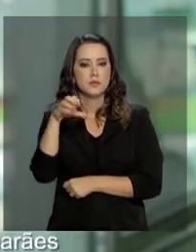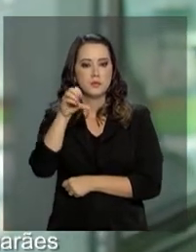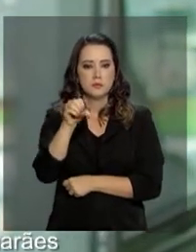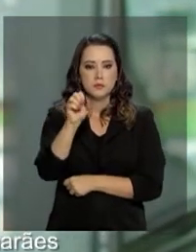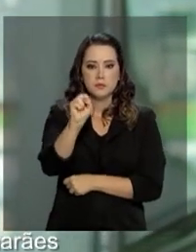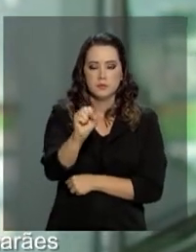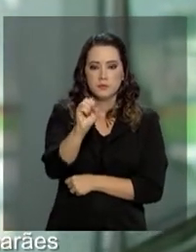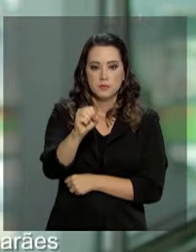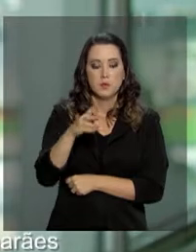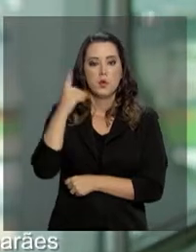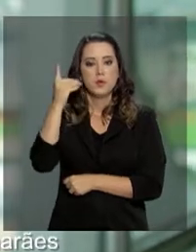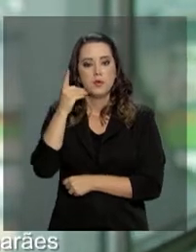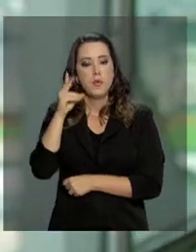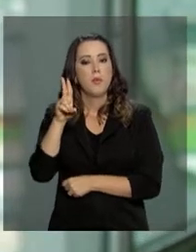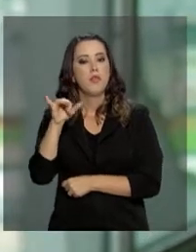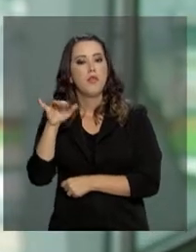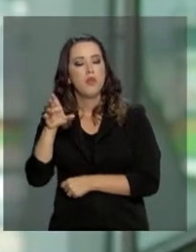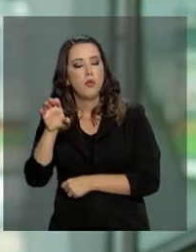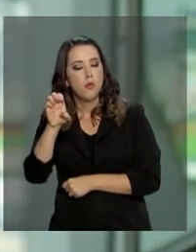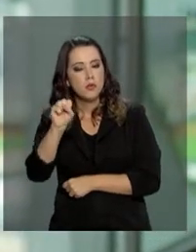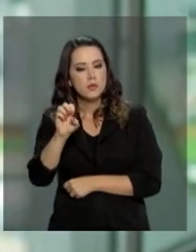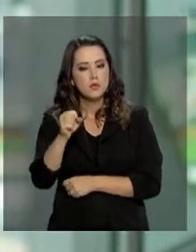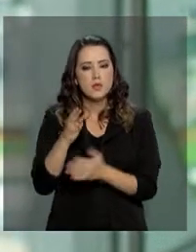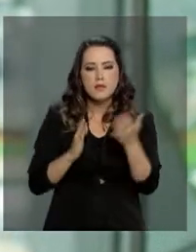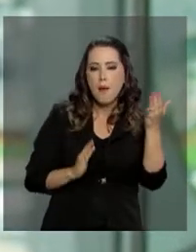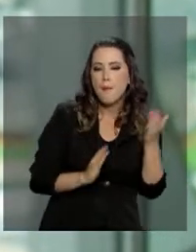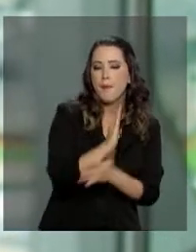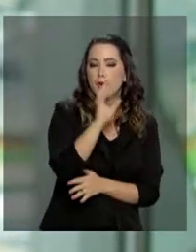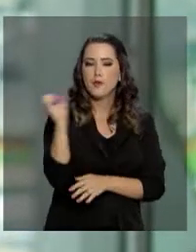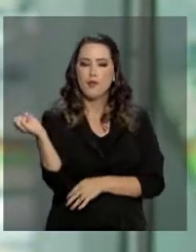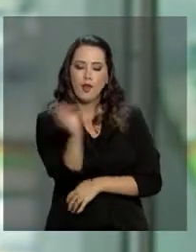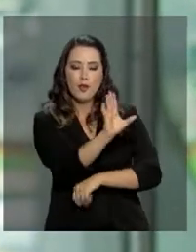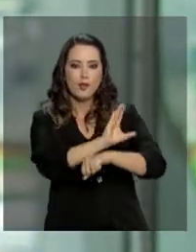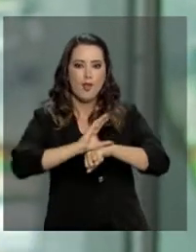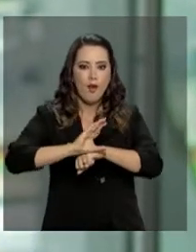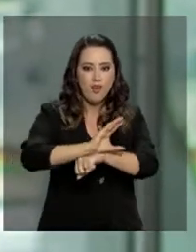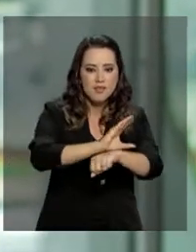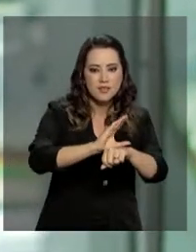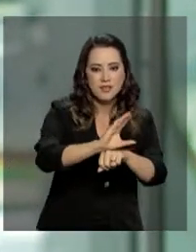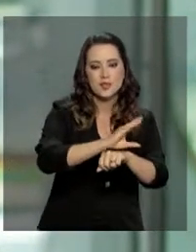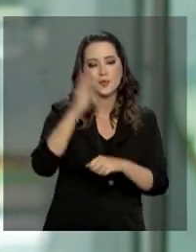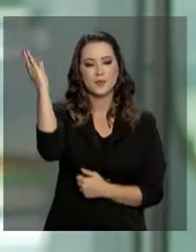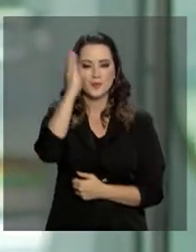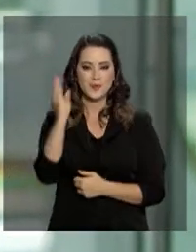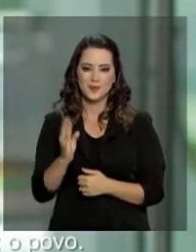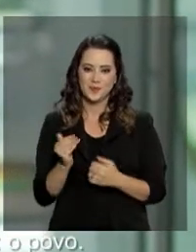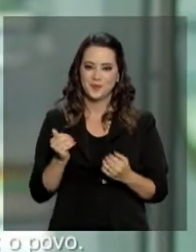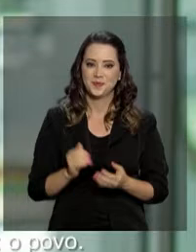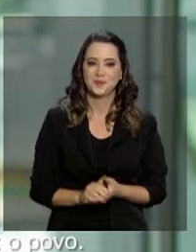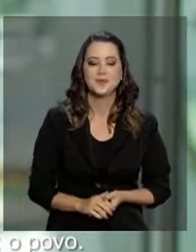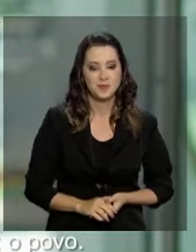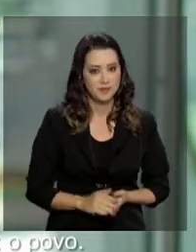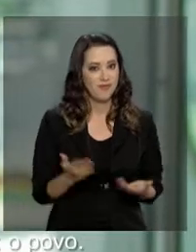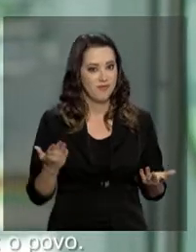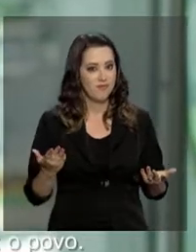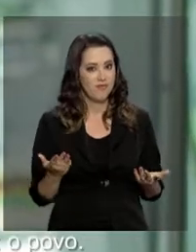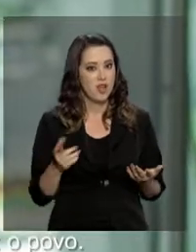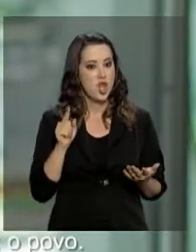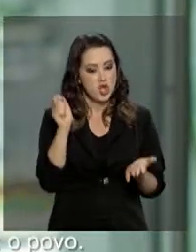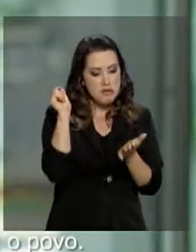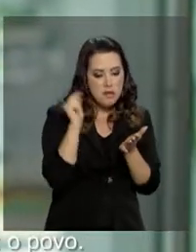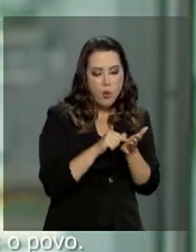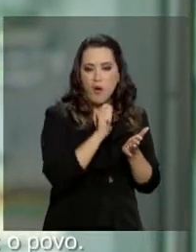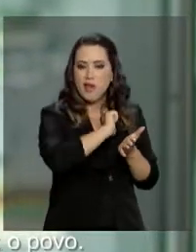1988, o deputado Ulisses Guimarães promulgou a nova Constituição da República Federativa do Brasil. Sem rodeios,